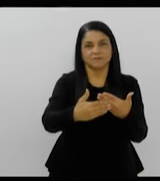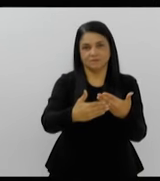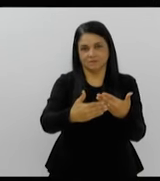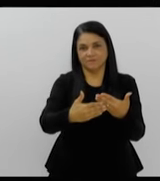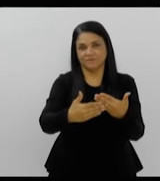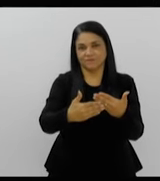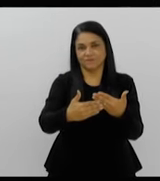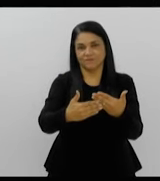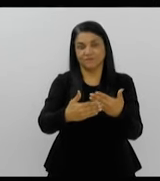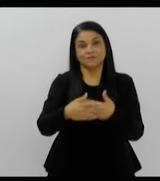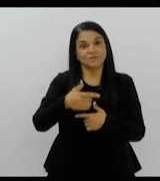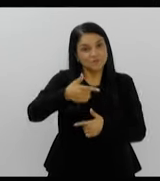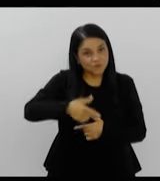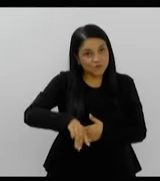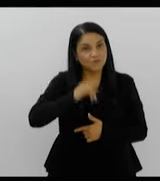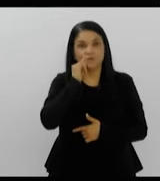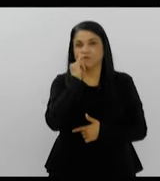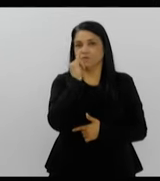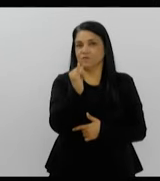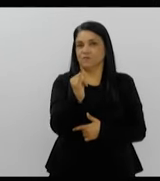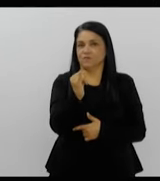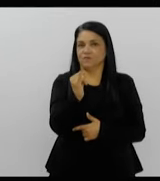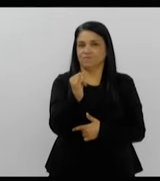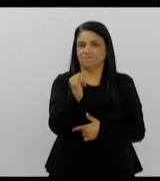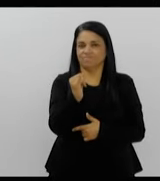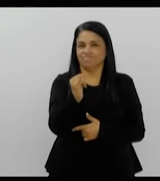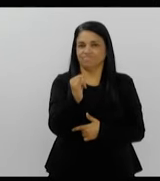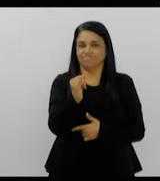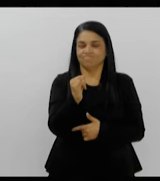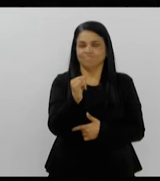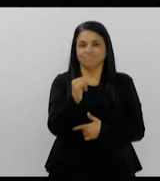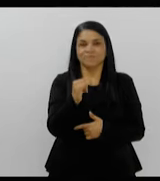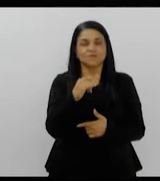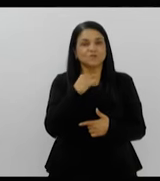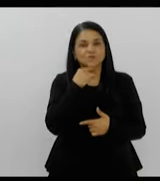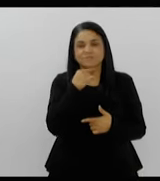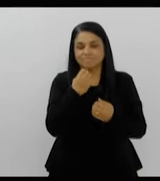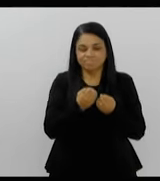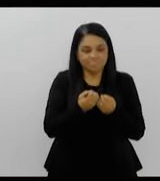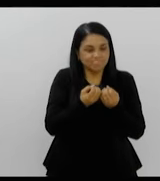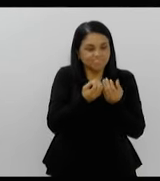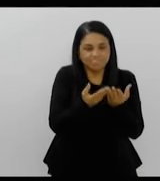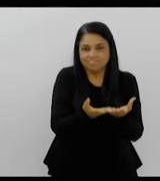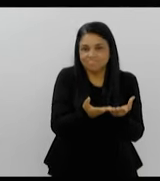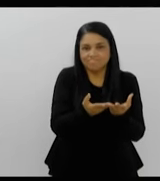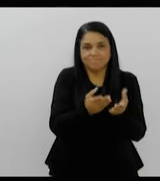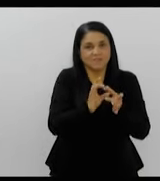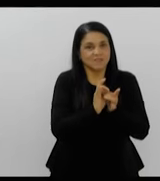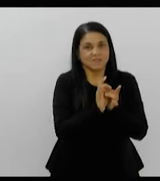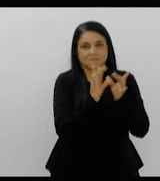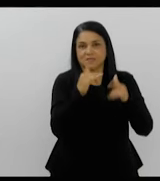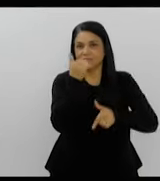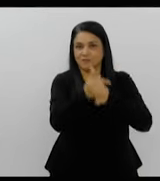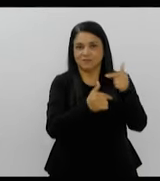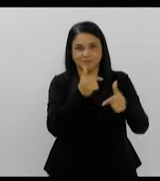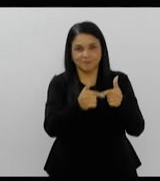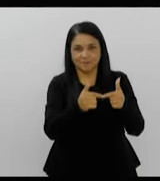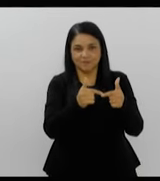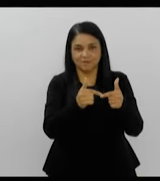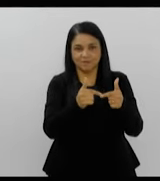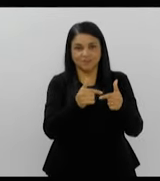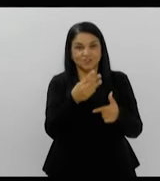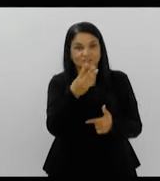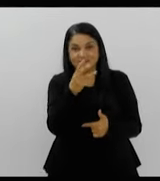Porque, volto a dizer, não se faz uma concessão de 30 anos sem